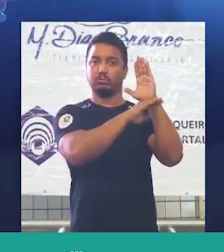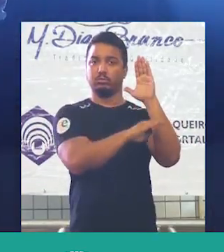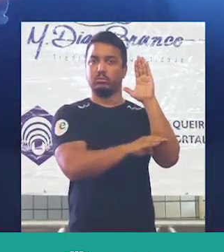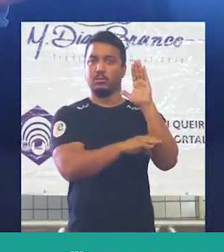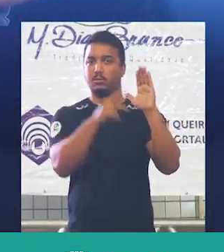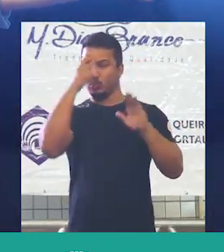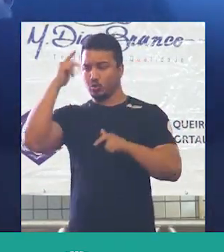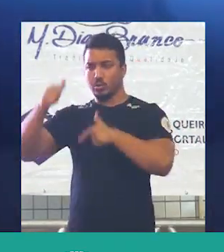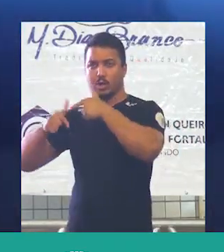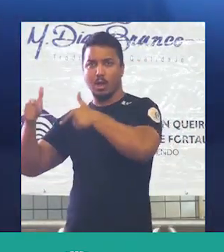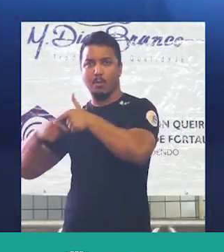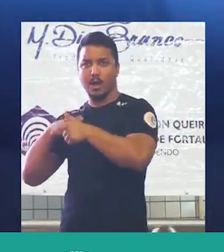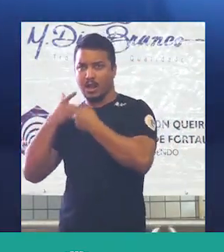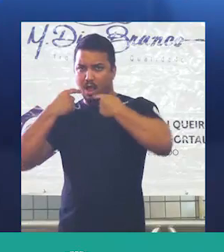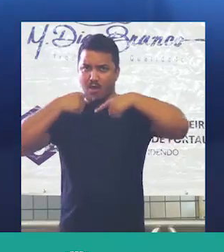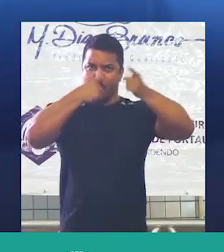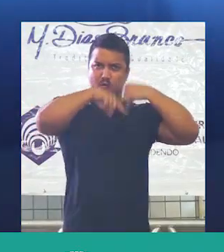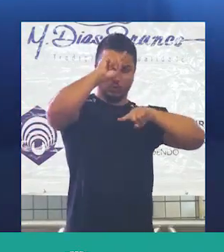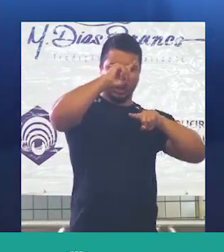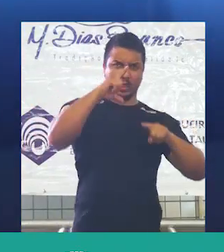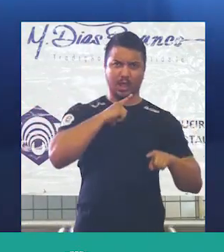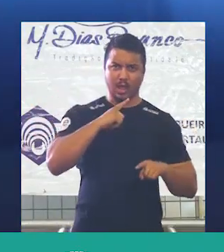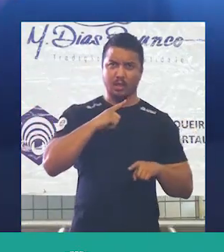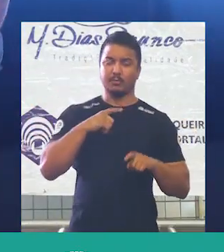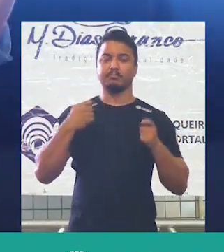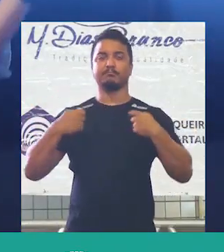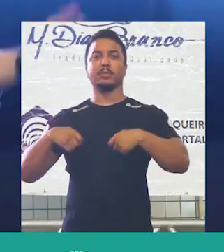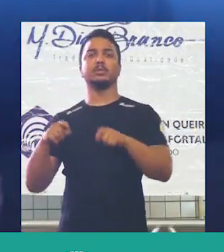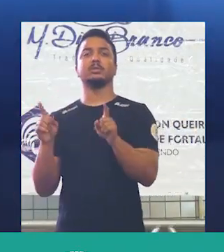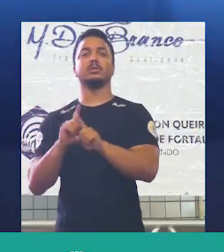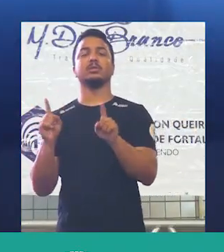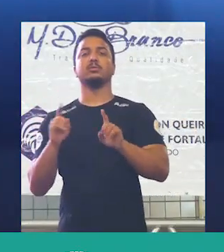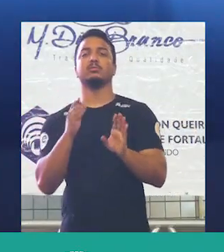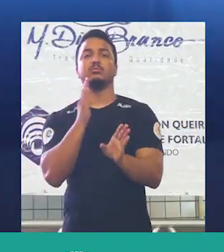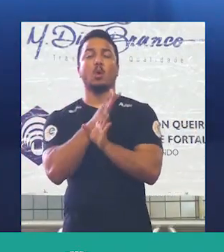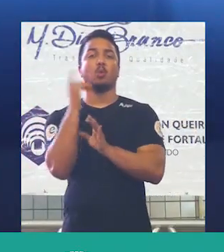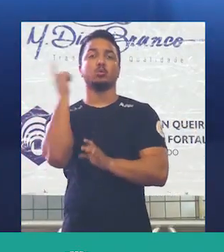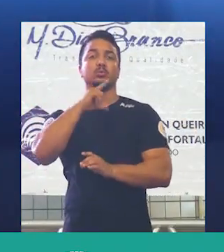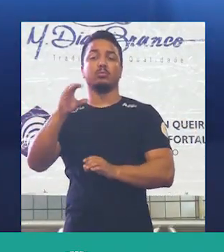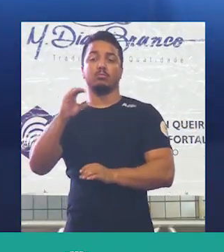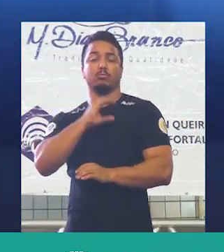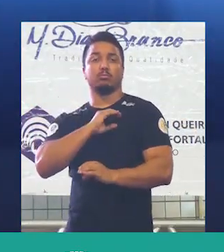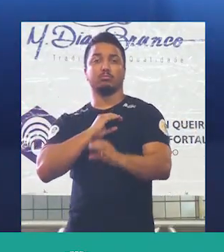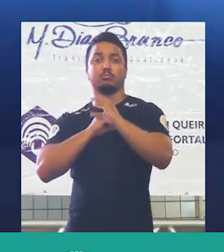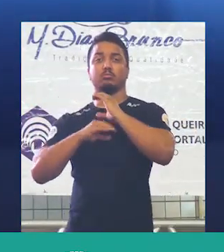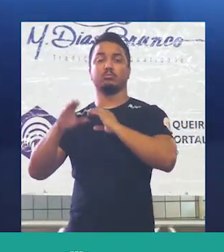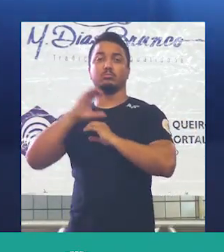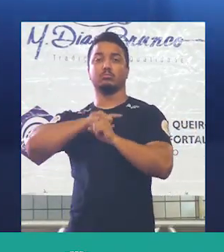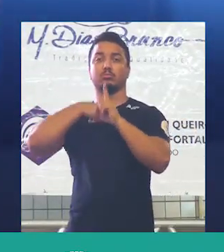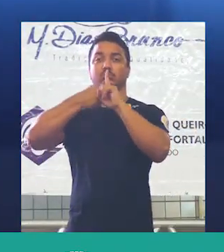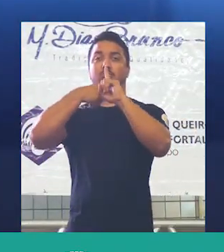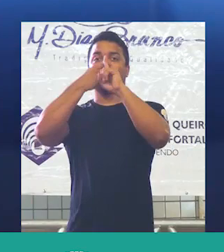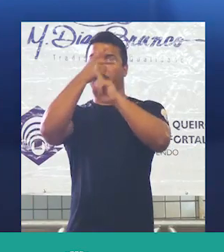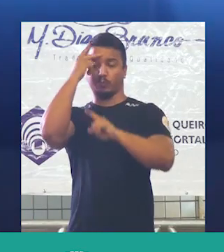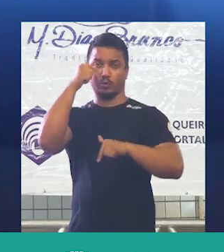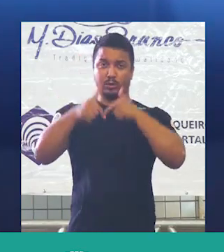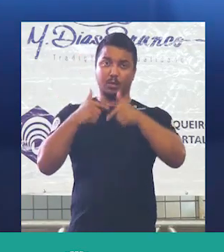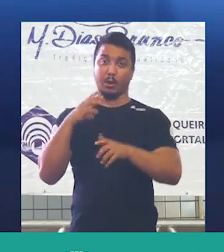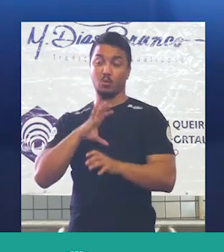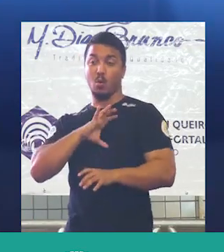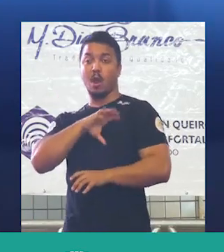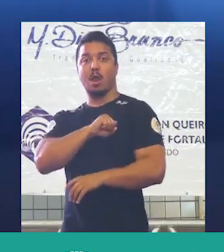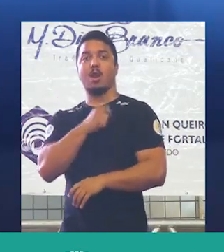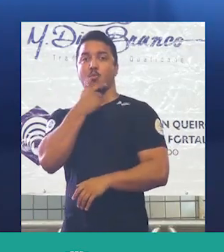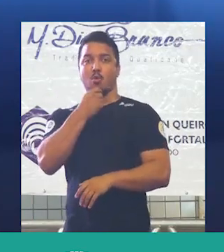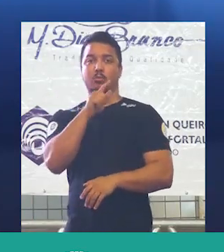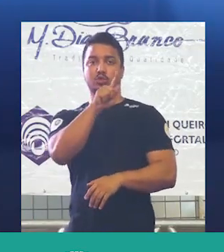os trabalhadores tinham motivo para se revoltar? Lógico que não. Os trabalhadores amavam Vargas,